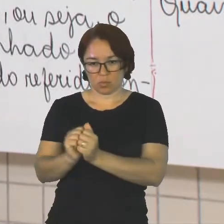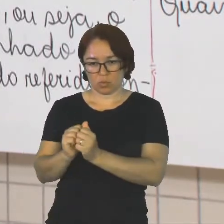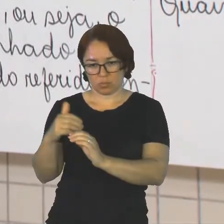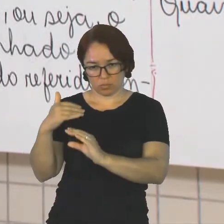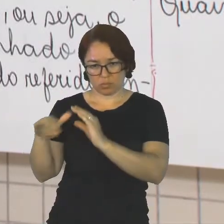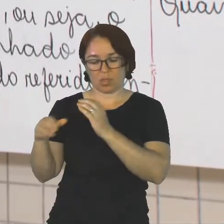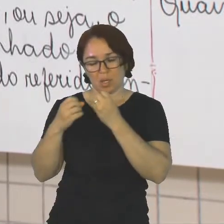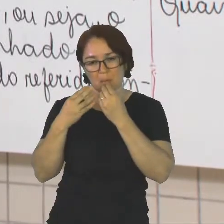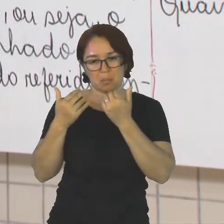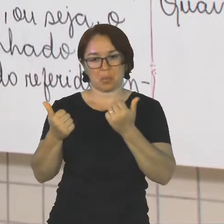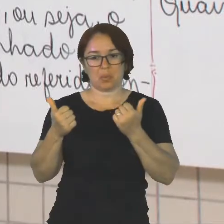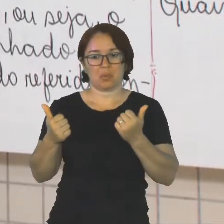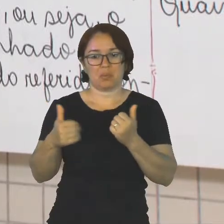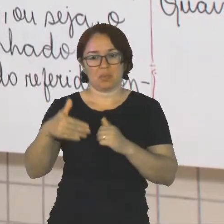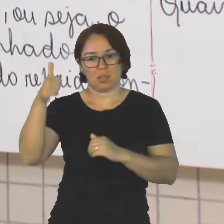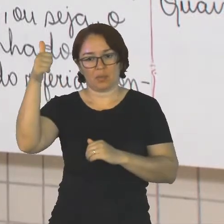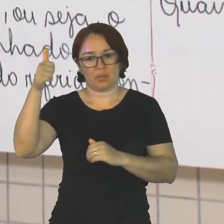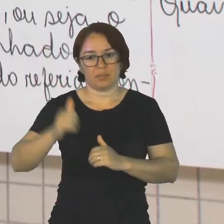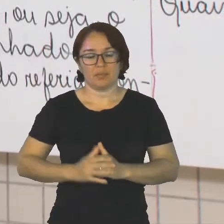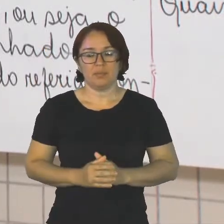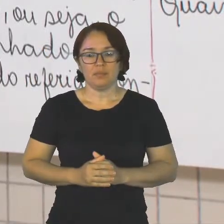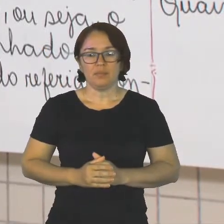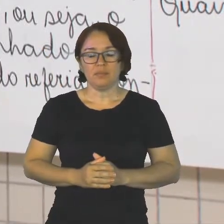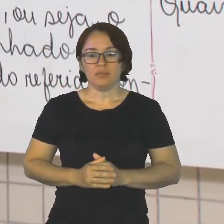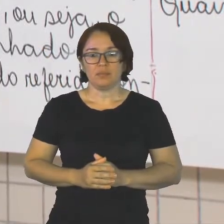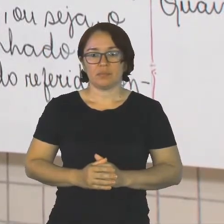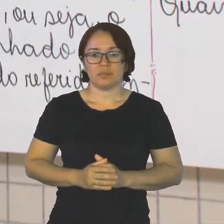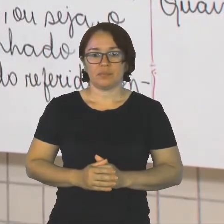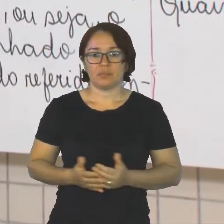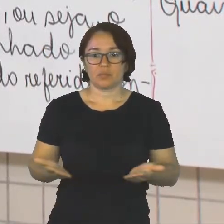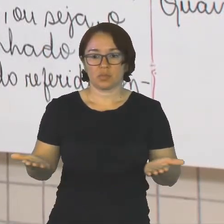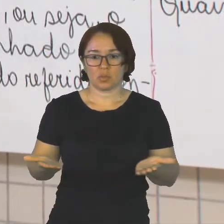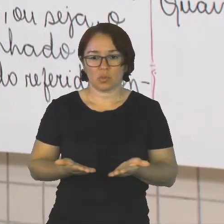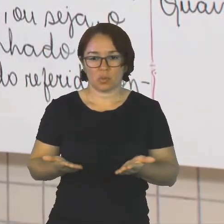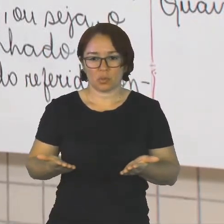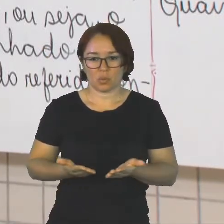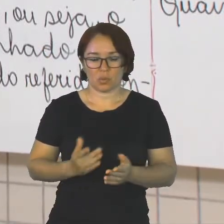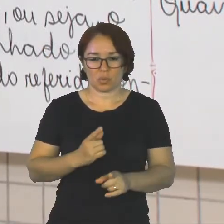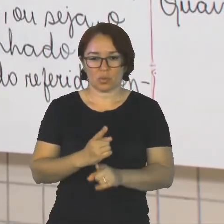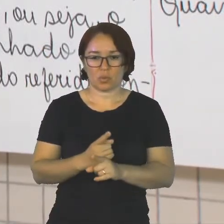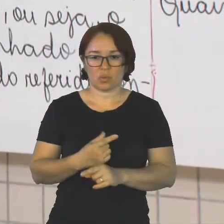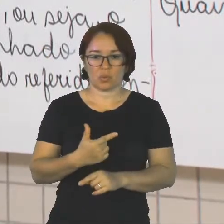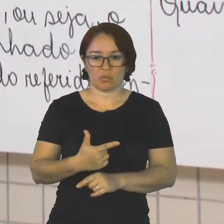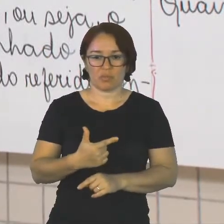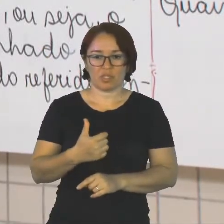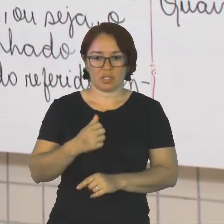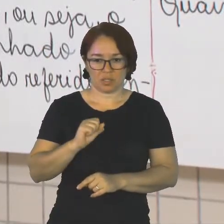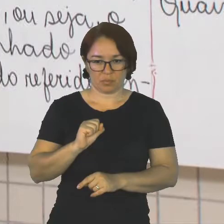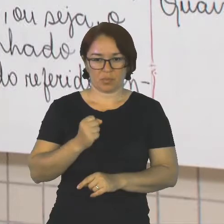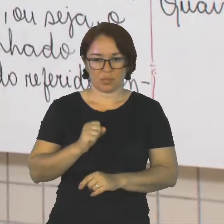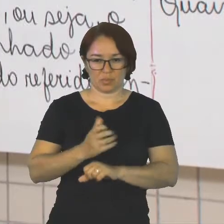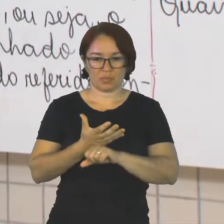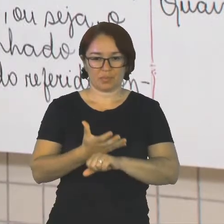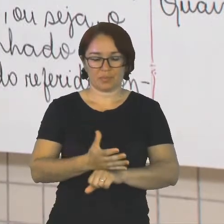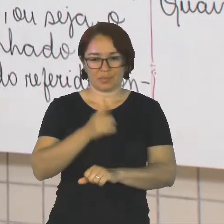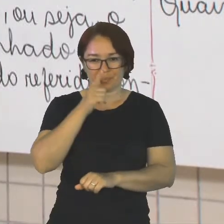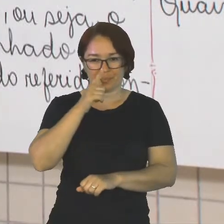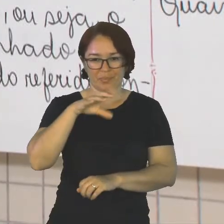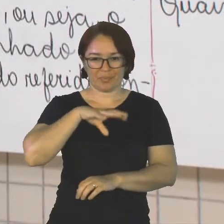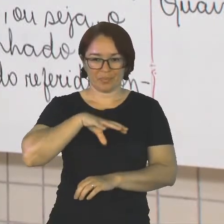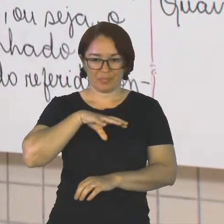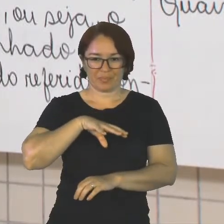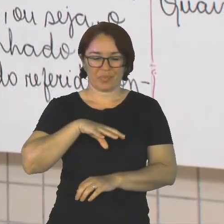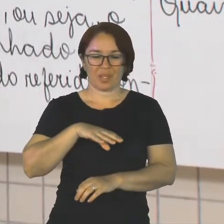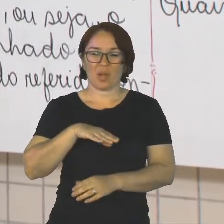de reclamação. Hoje é a nossa 28ª aula de língua portuguesa, como eu falei com vocês, a nossa última